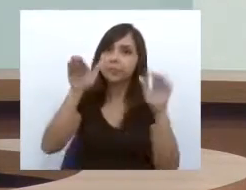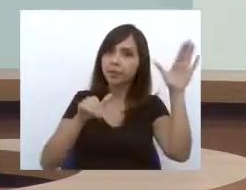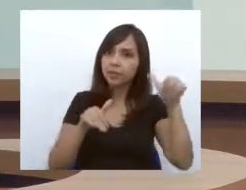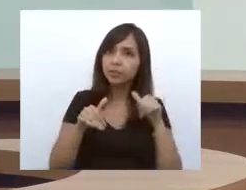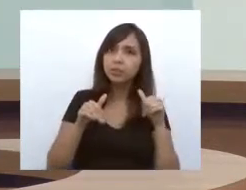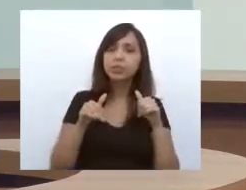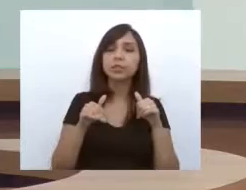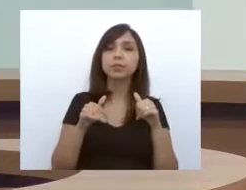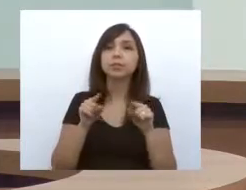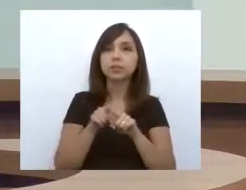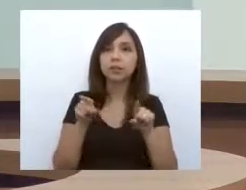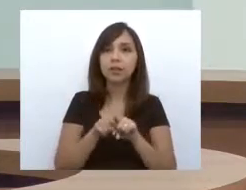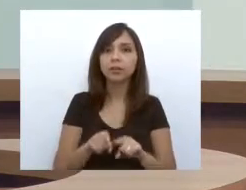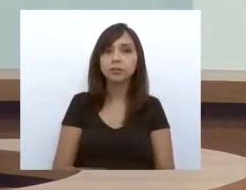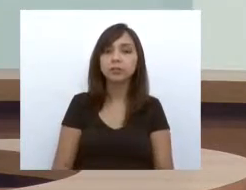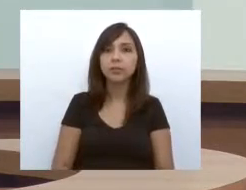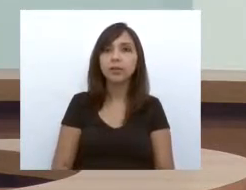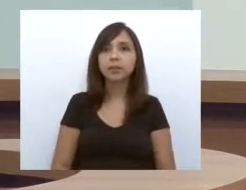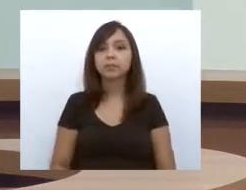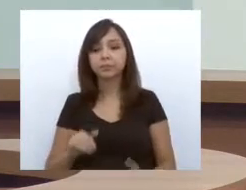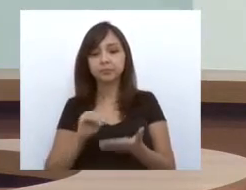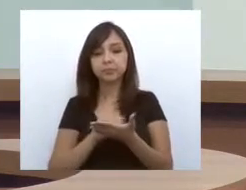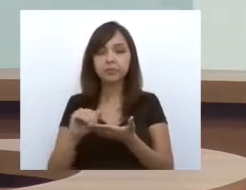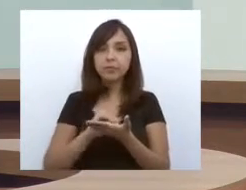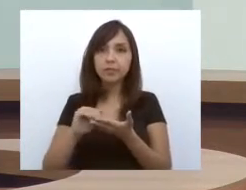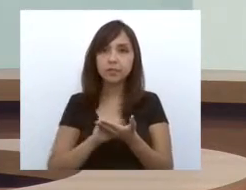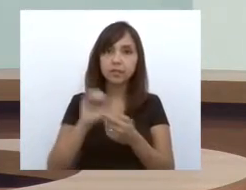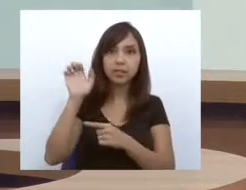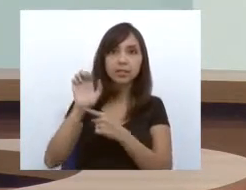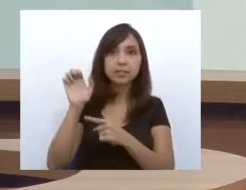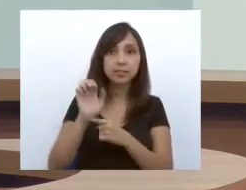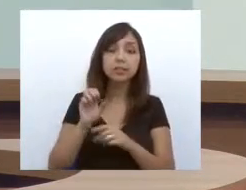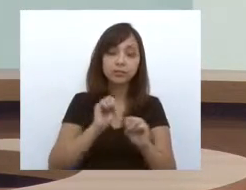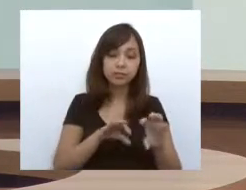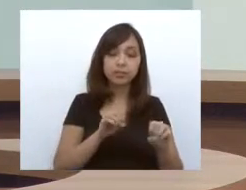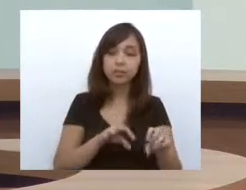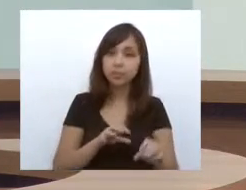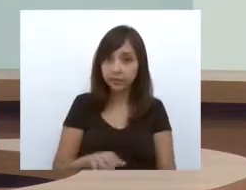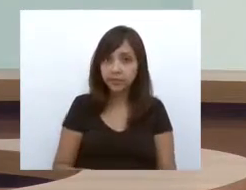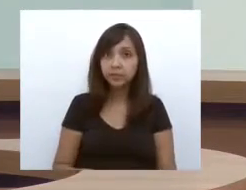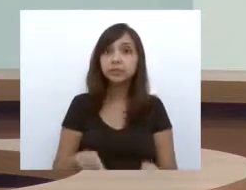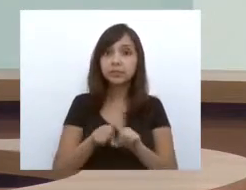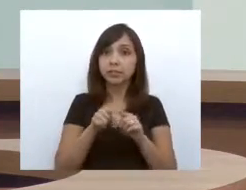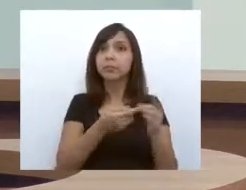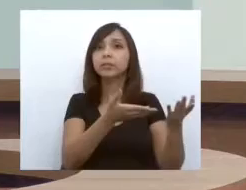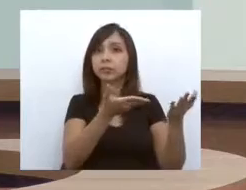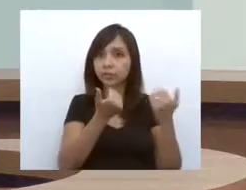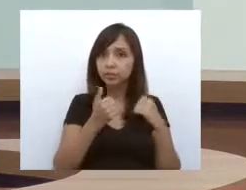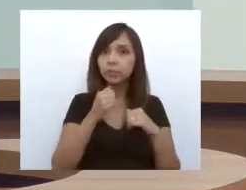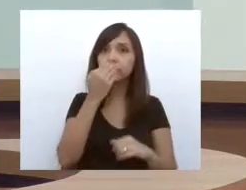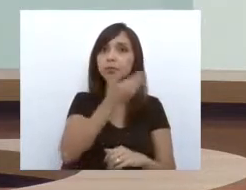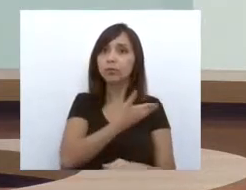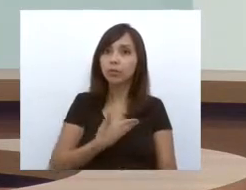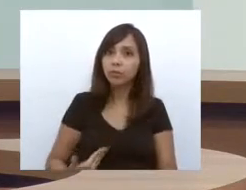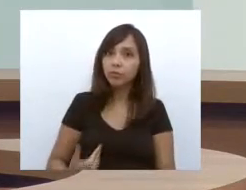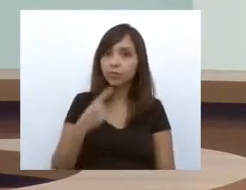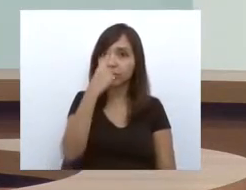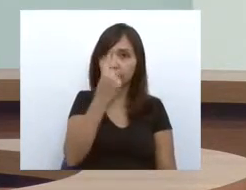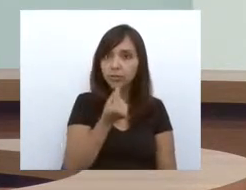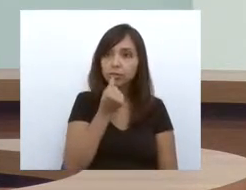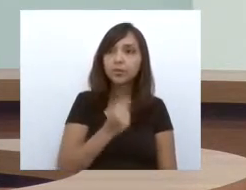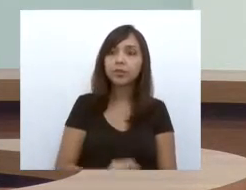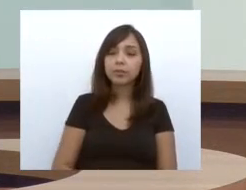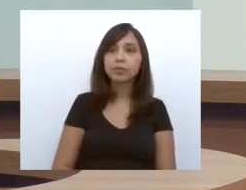ou convoque, né, o secretário estadual de Educação e que convoque também o governador. É possível, senhor